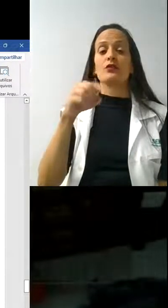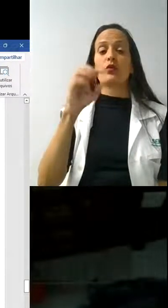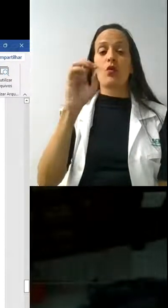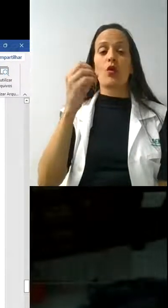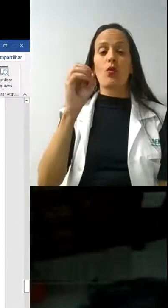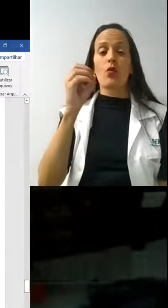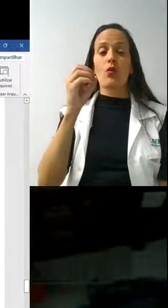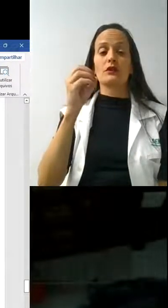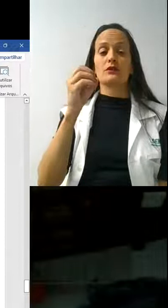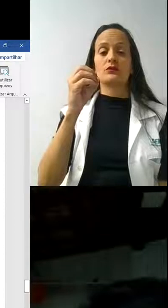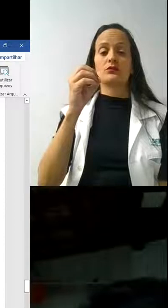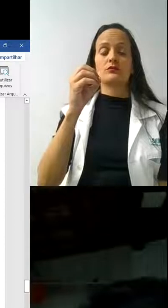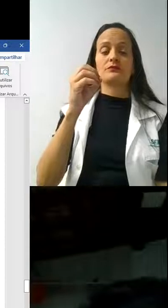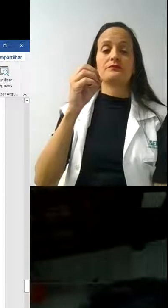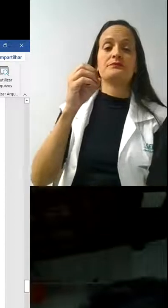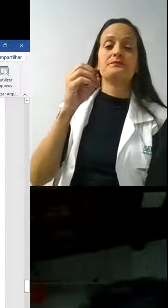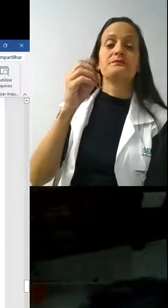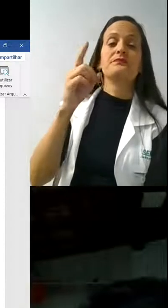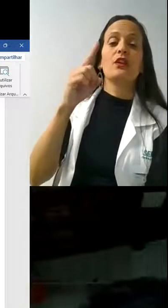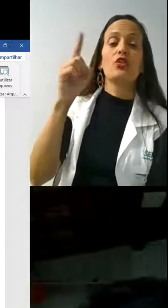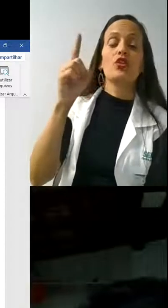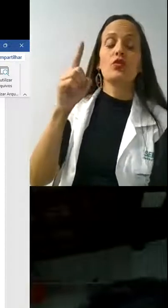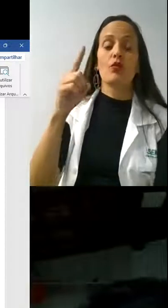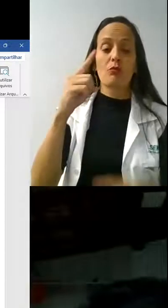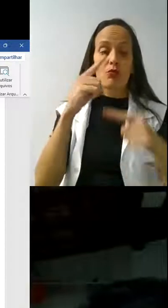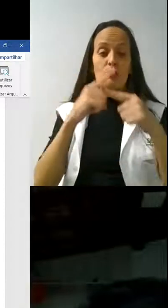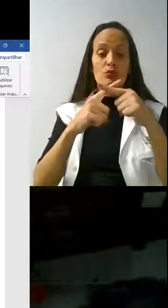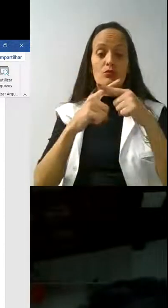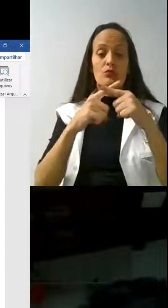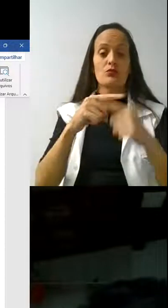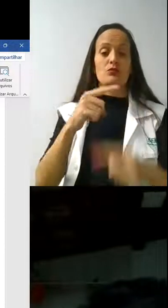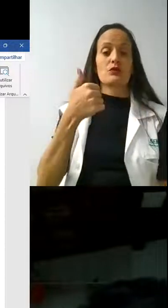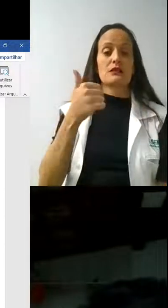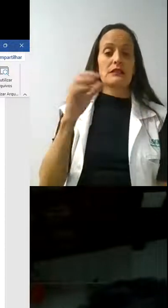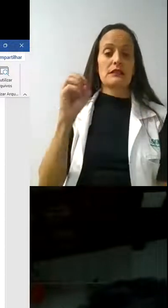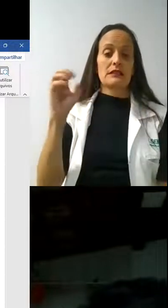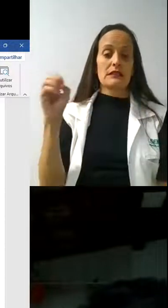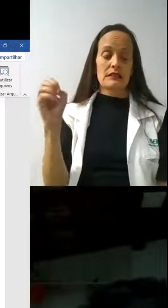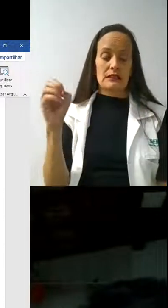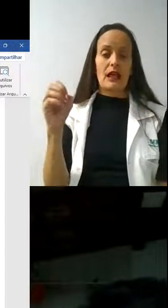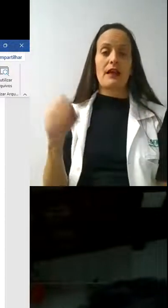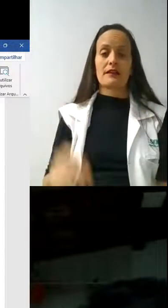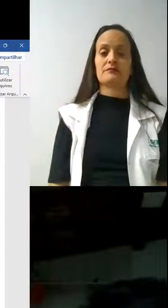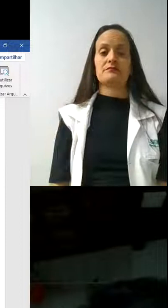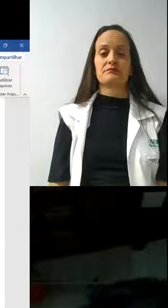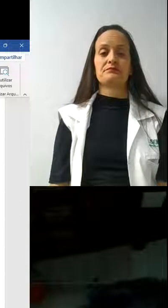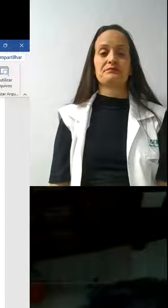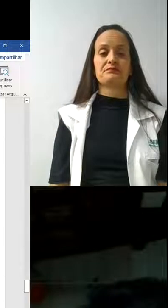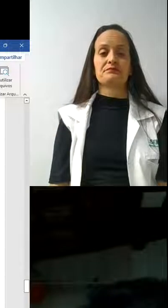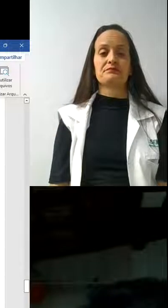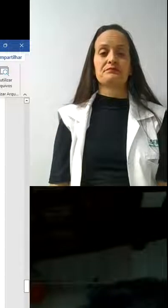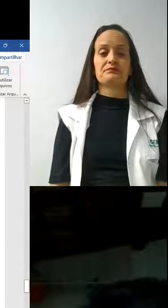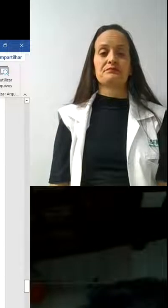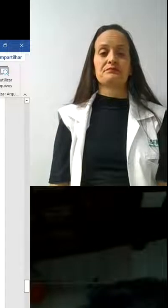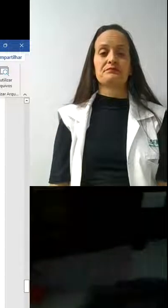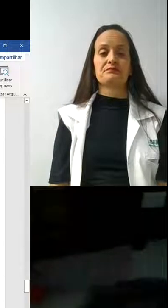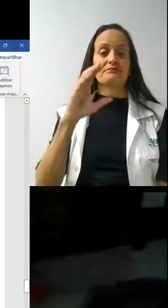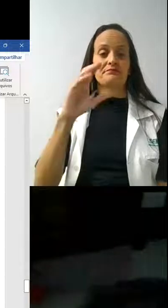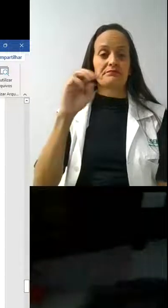por quanto? Por 100. Só vai diminuir um zero aqui, né? Então vai ser 80 centímetros.